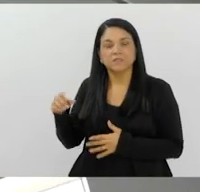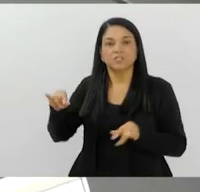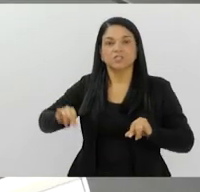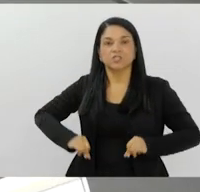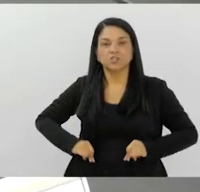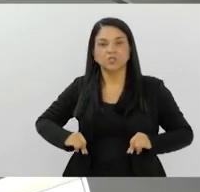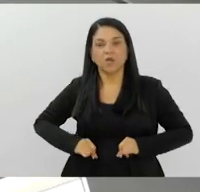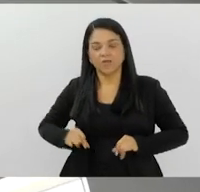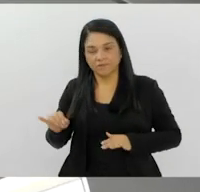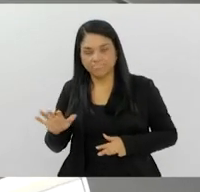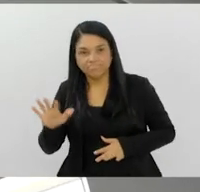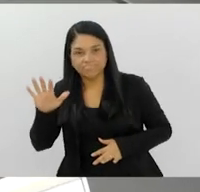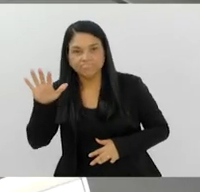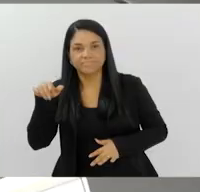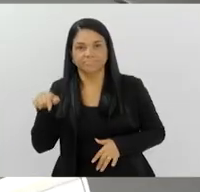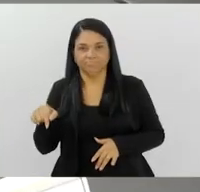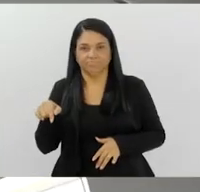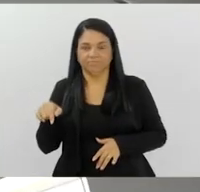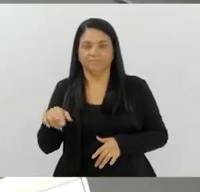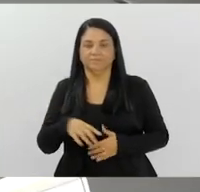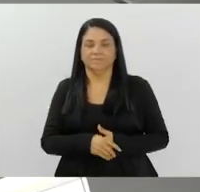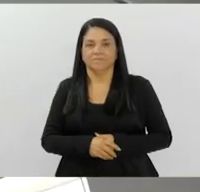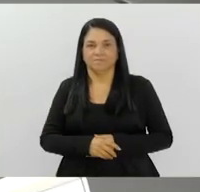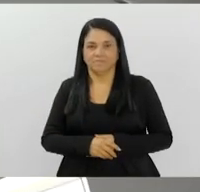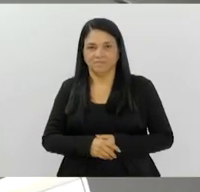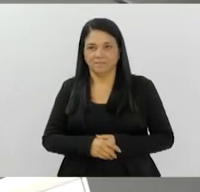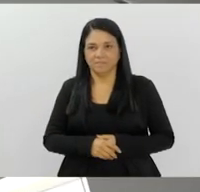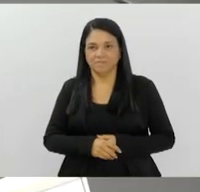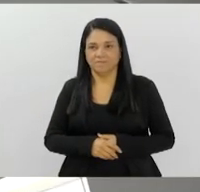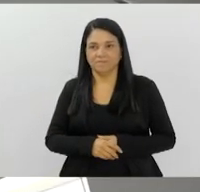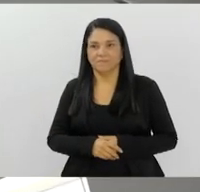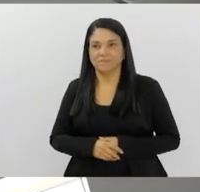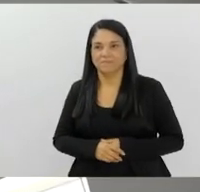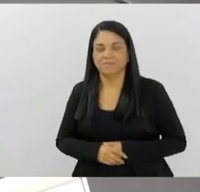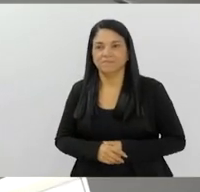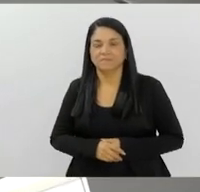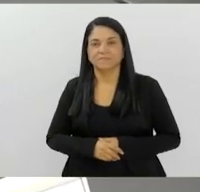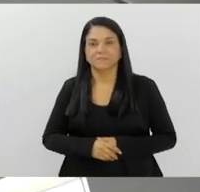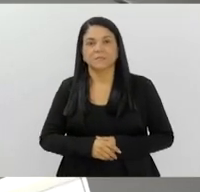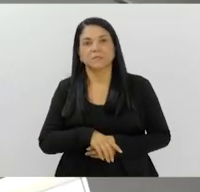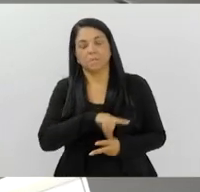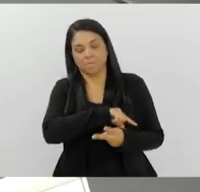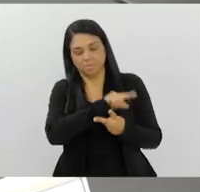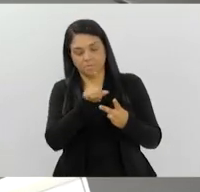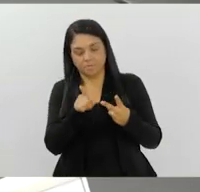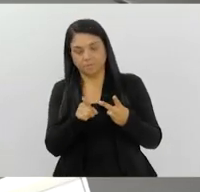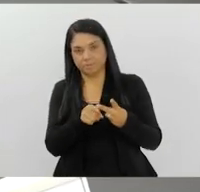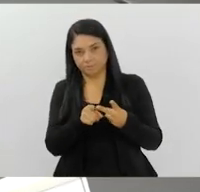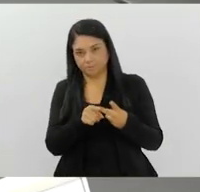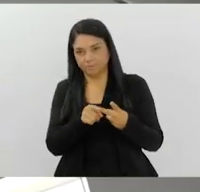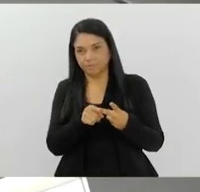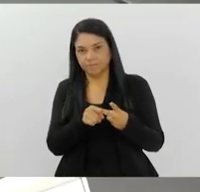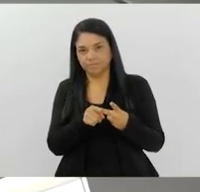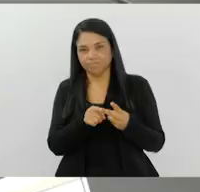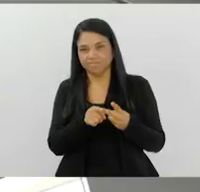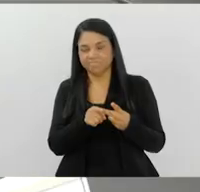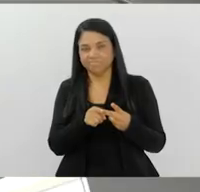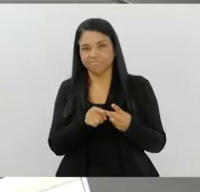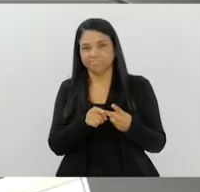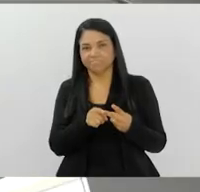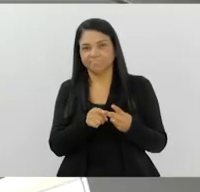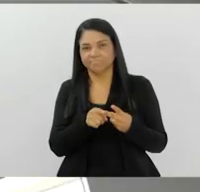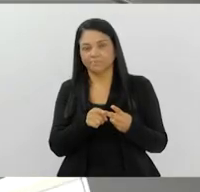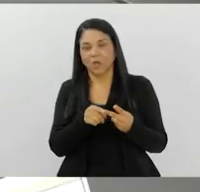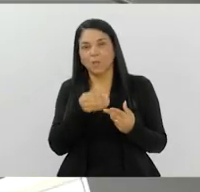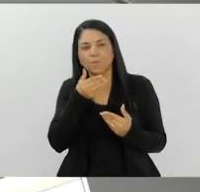periferias tudo mais né e outra coisa eh é quase que um